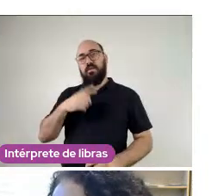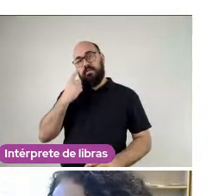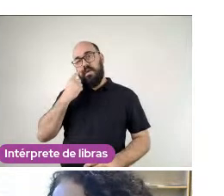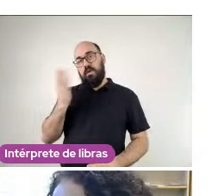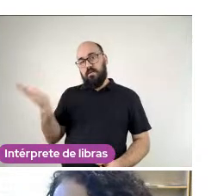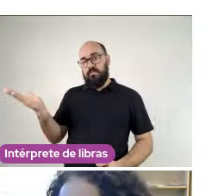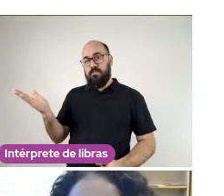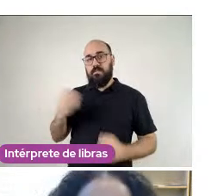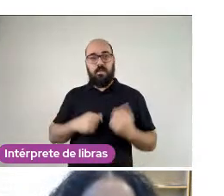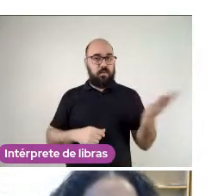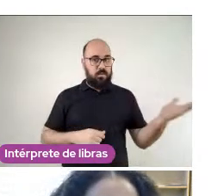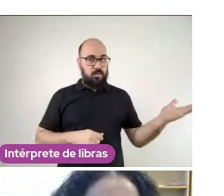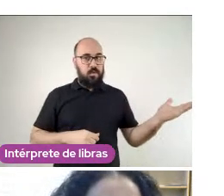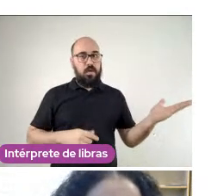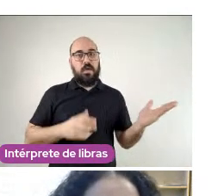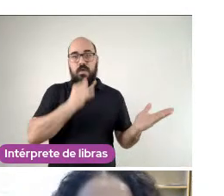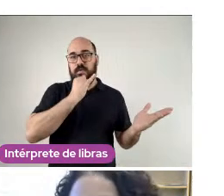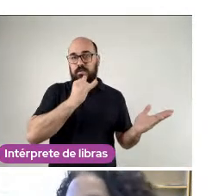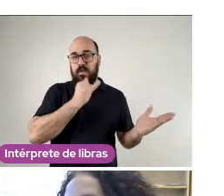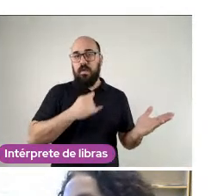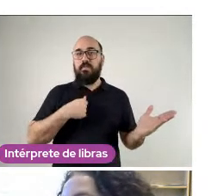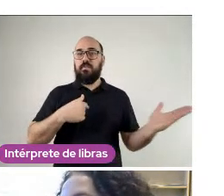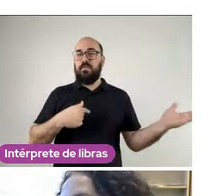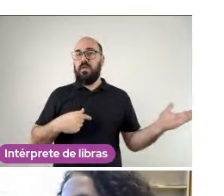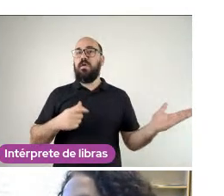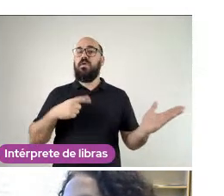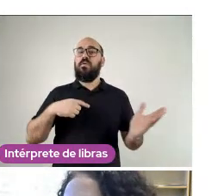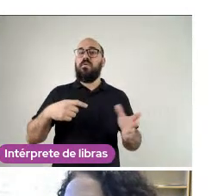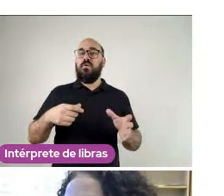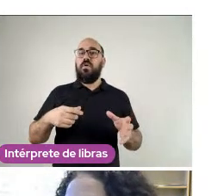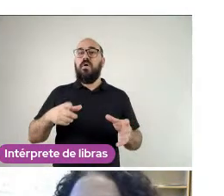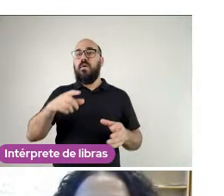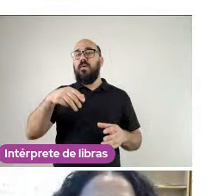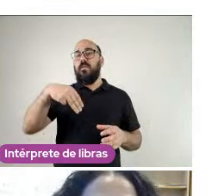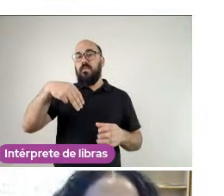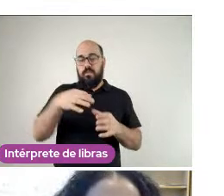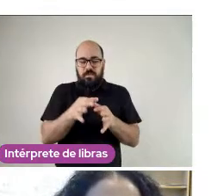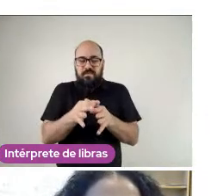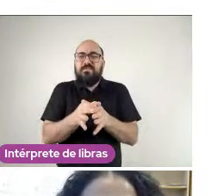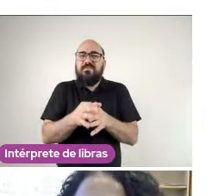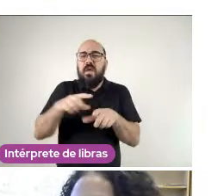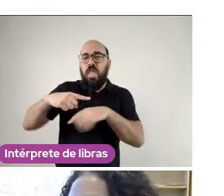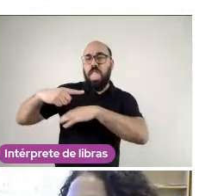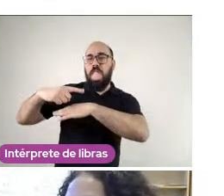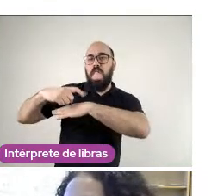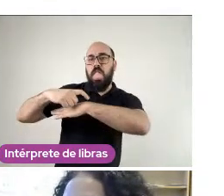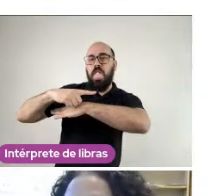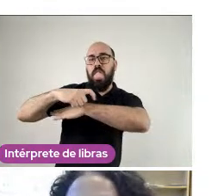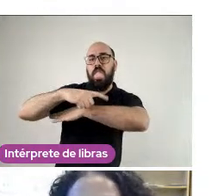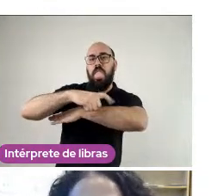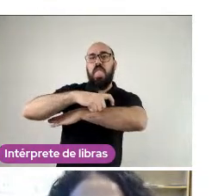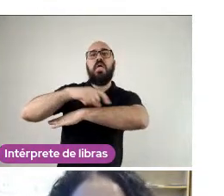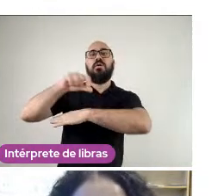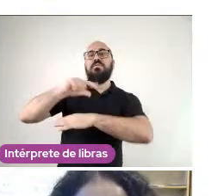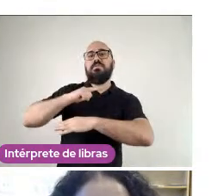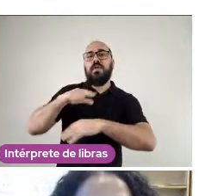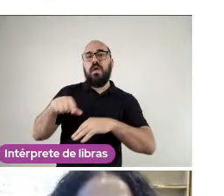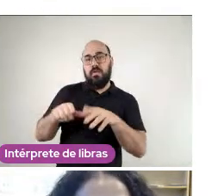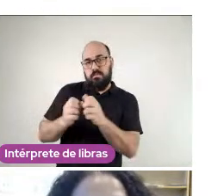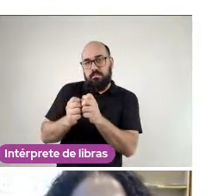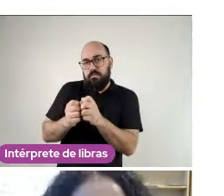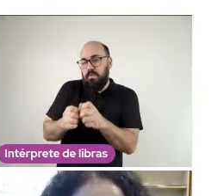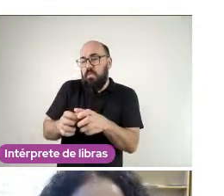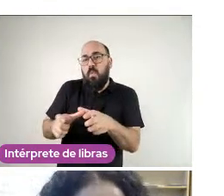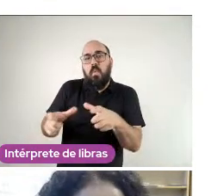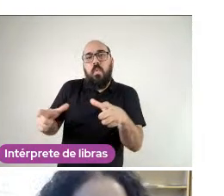mexilhões na Galícia, né, na Espanha, com a microalga chamada Dinophysis, que quando